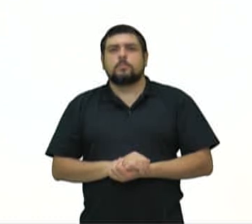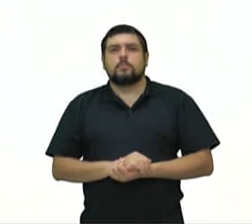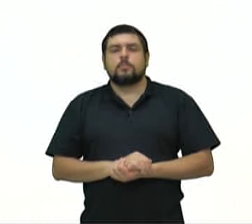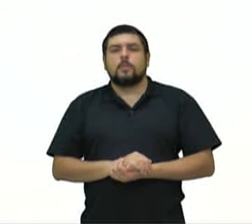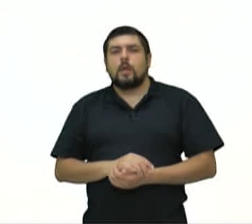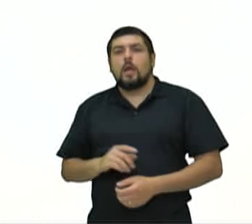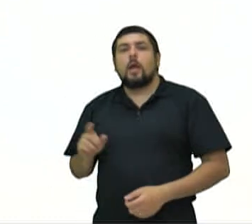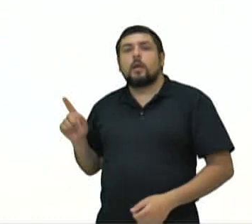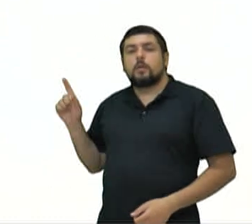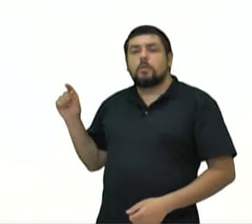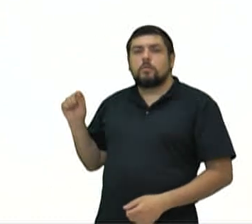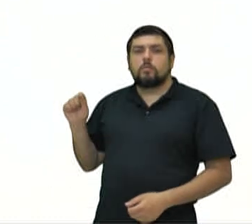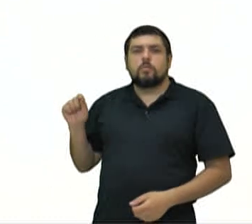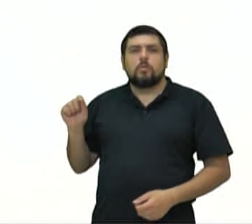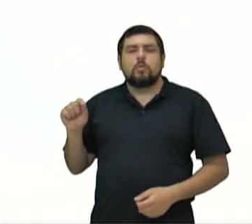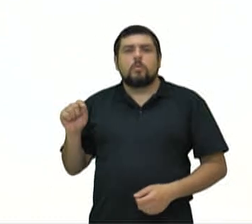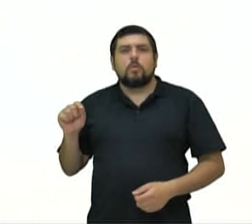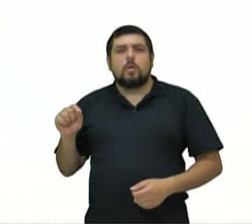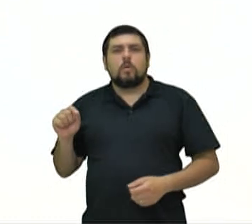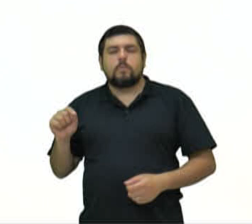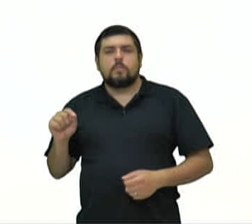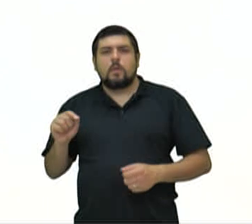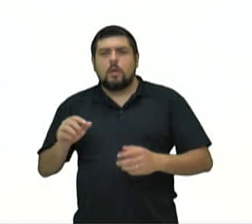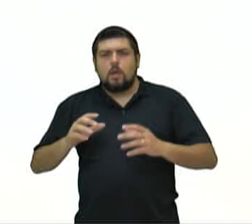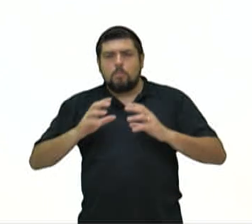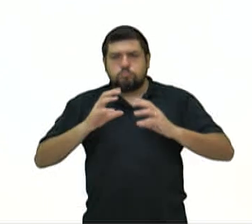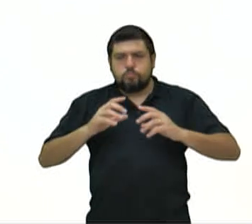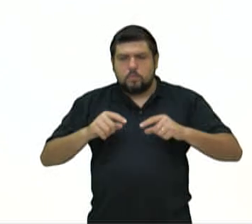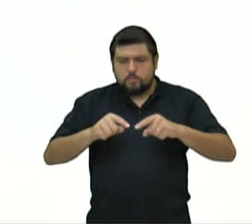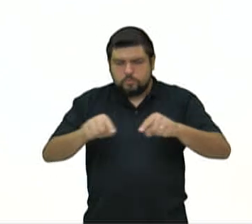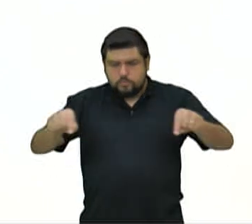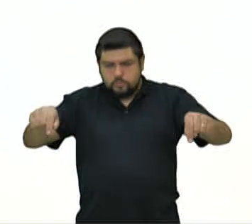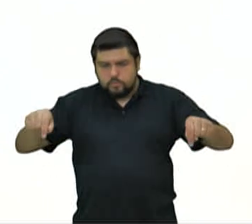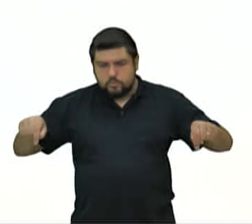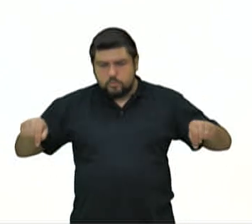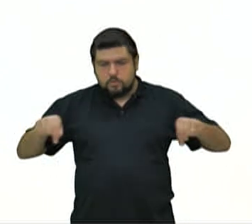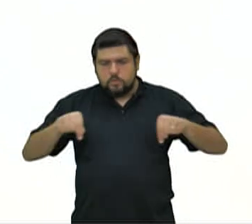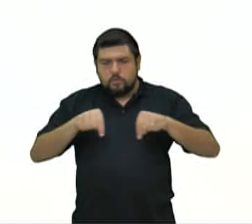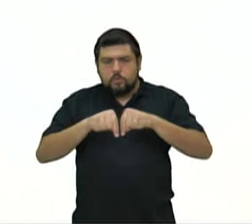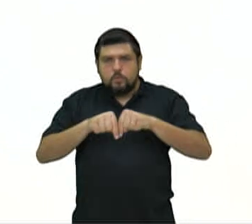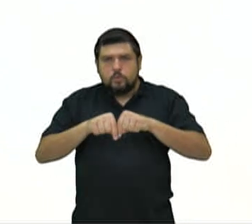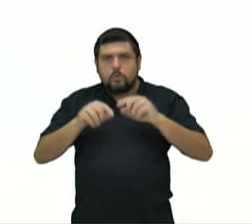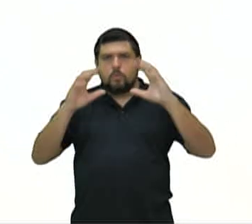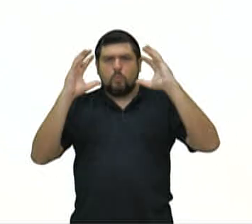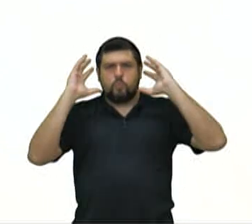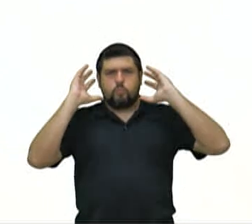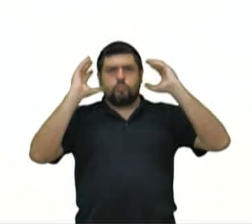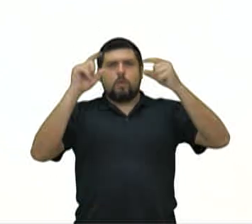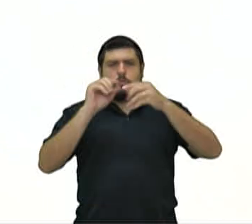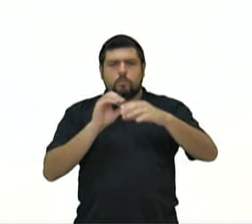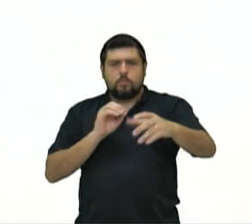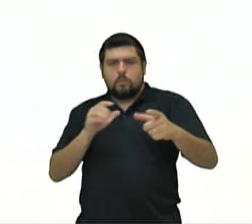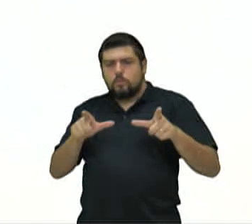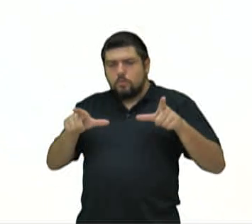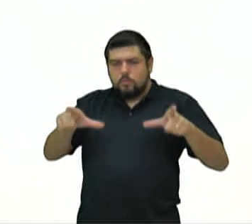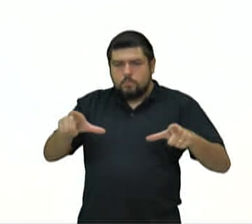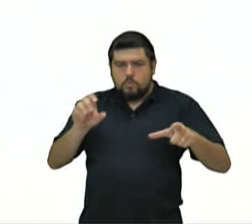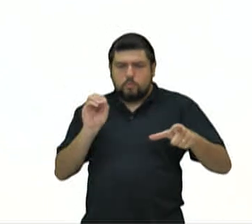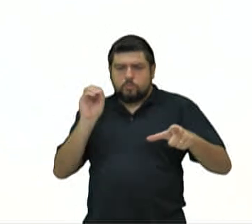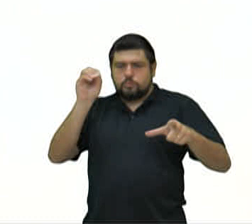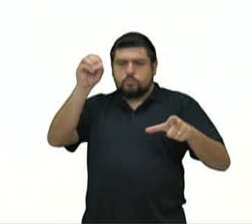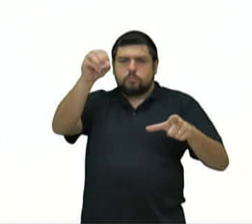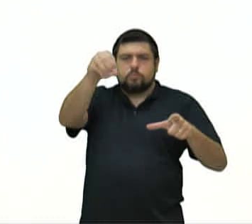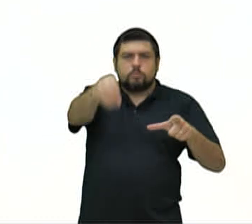para dentro do campo, da linha lateral. You are not allowed to tackle